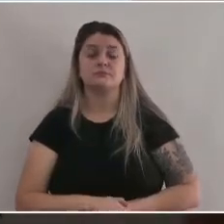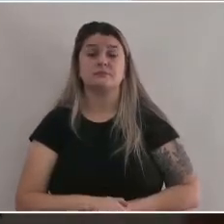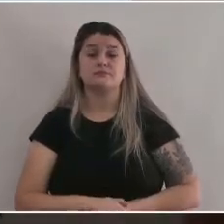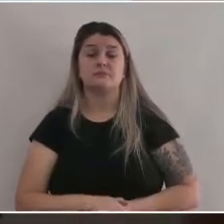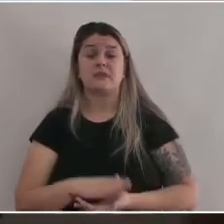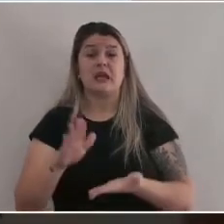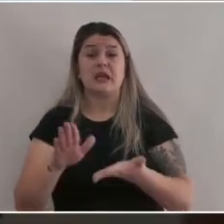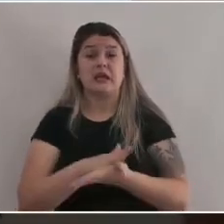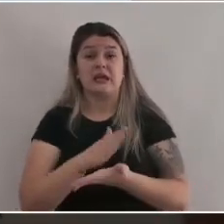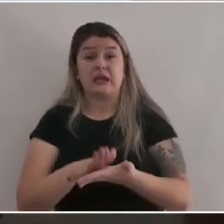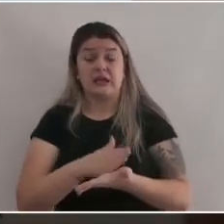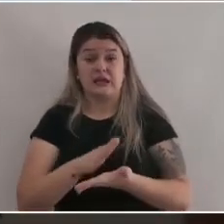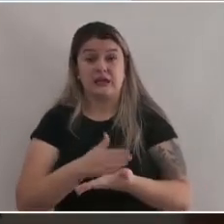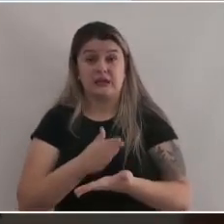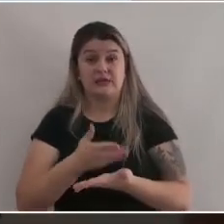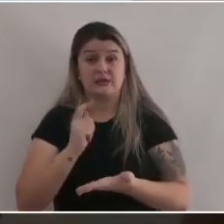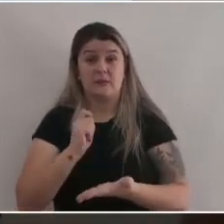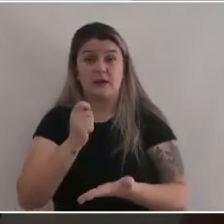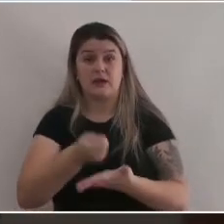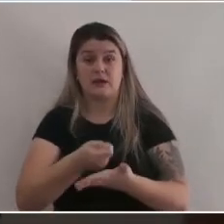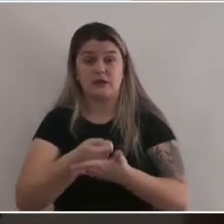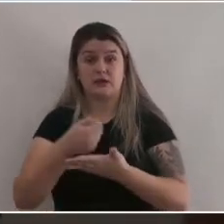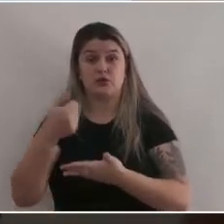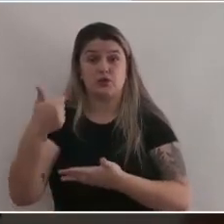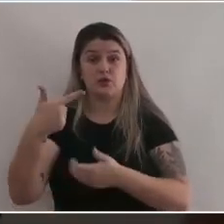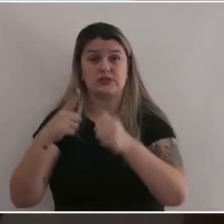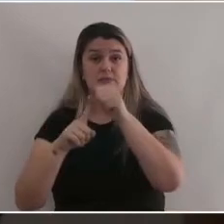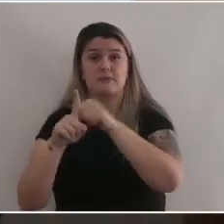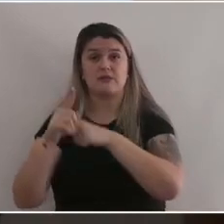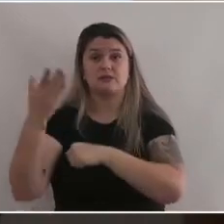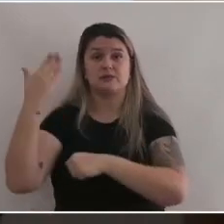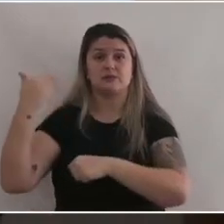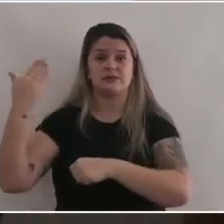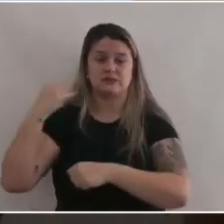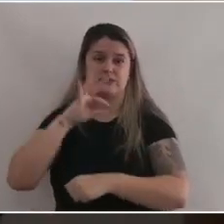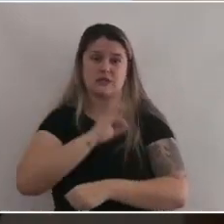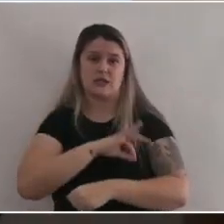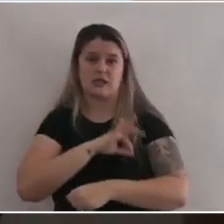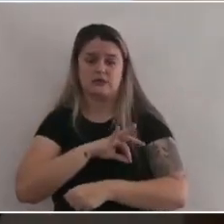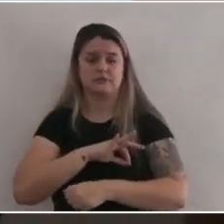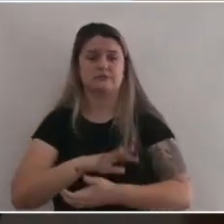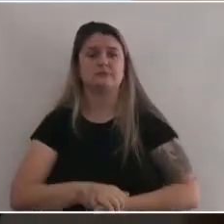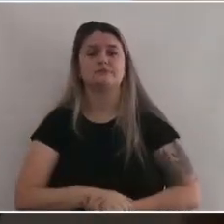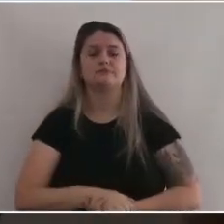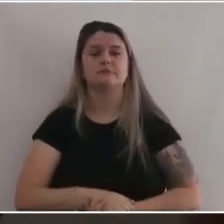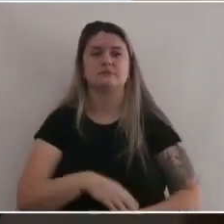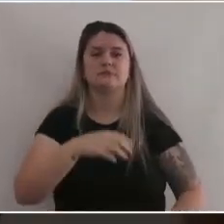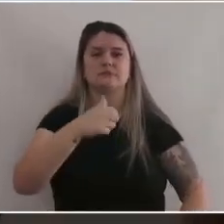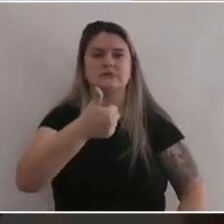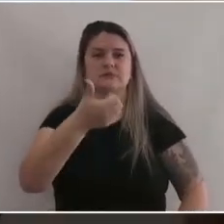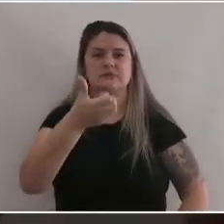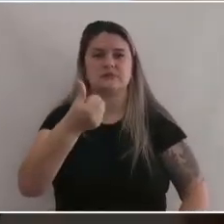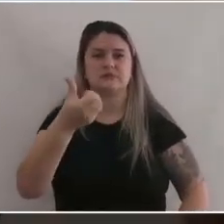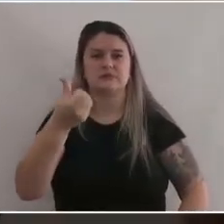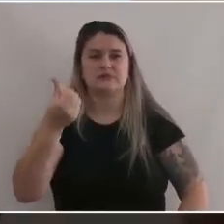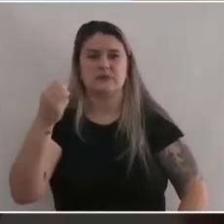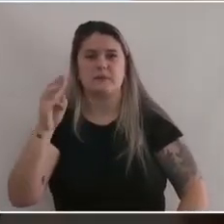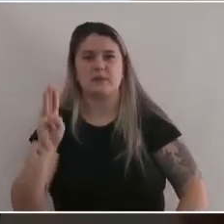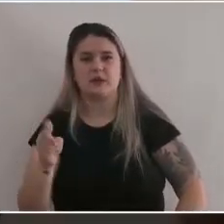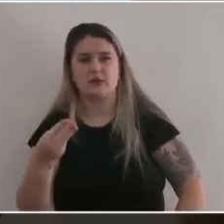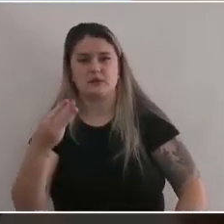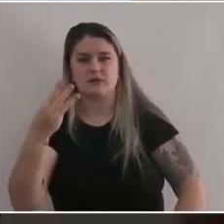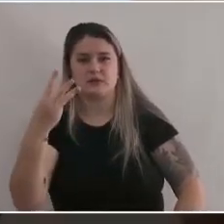Despesas de pessoal Poder Legislativo últimos 12 meses. A receita corrente líquida foi de R$